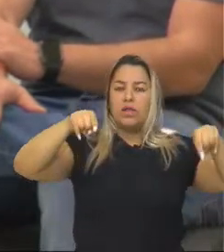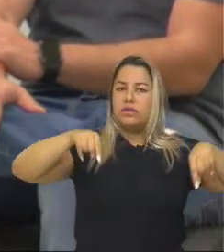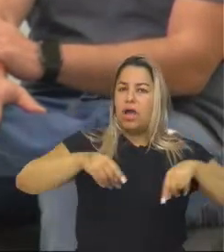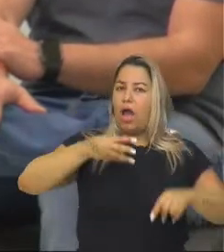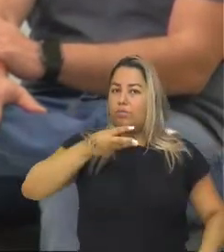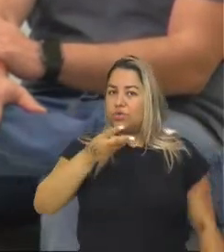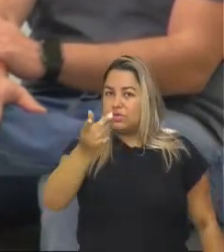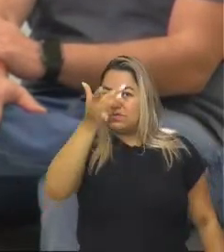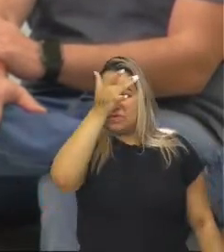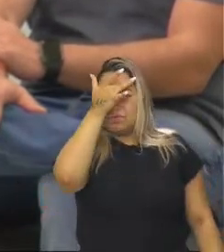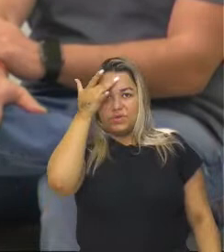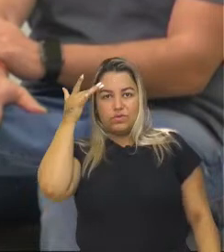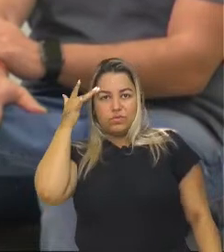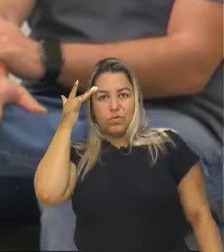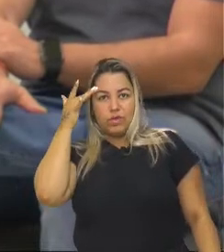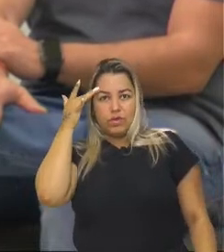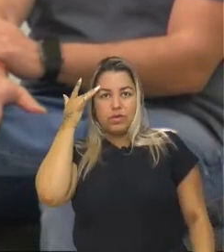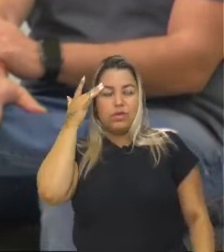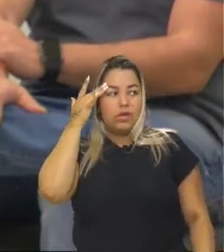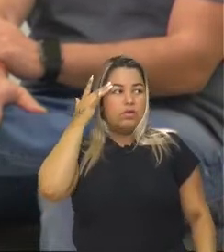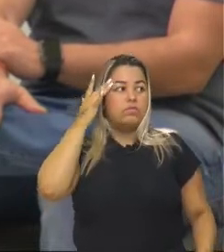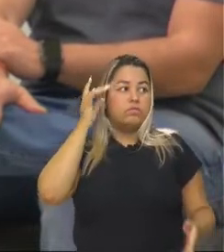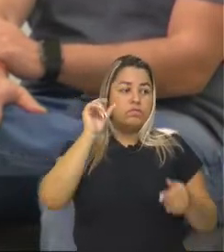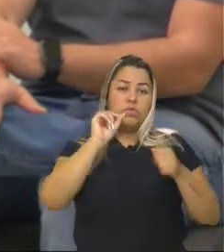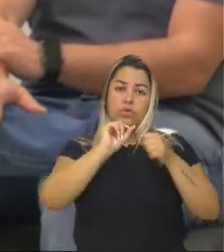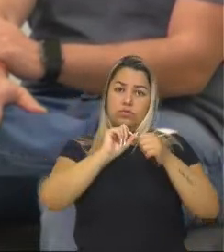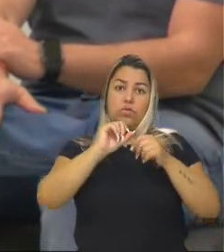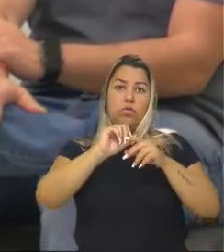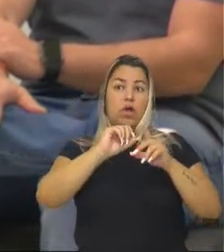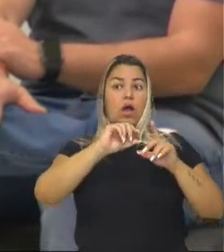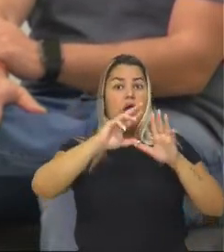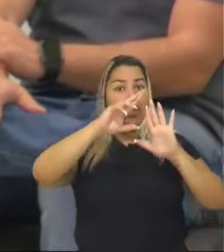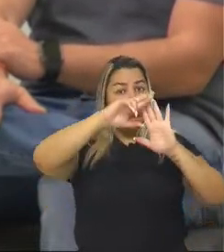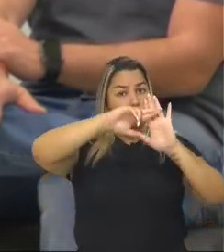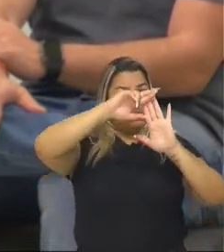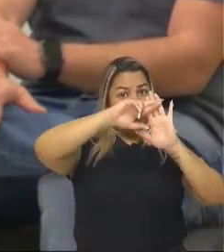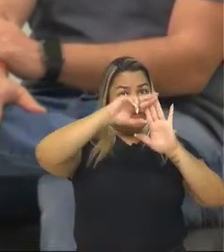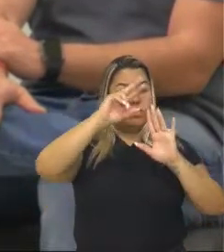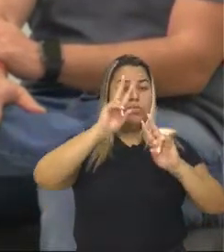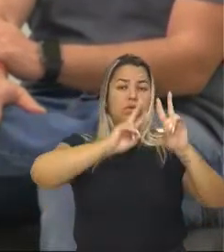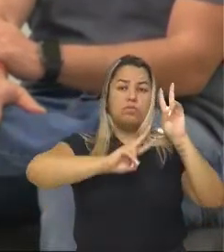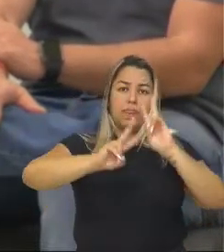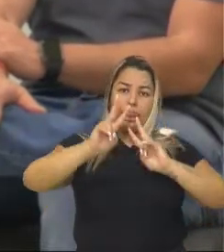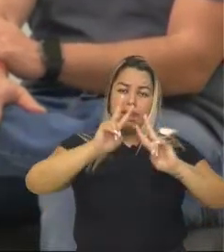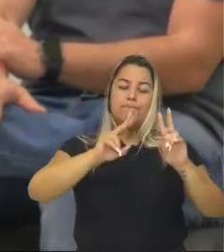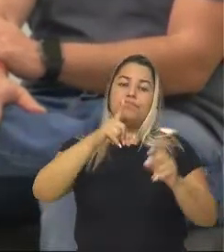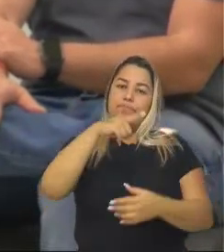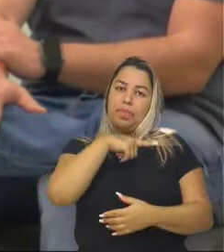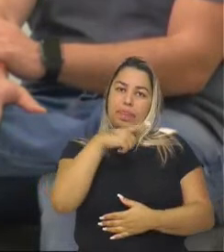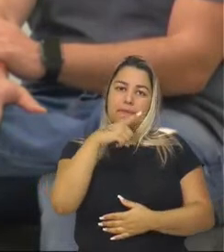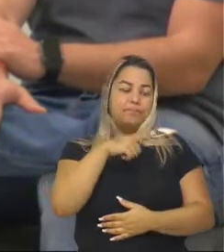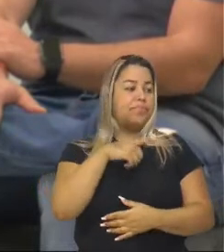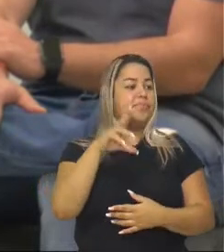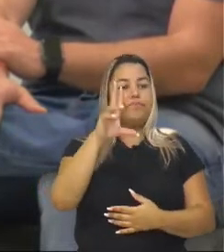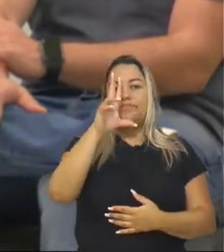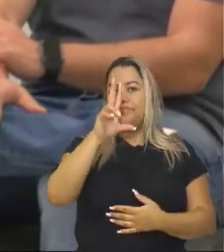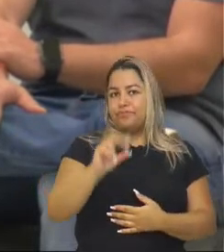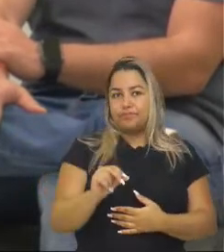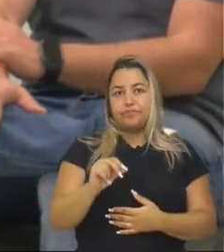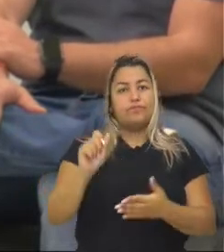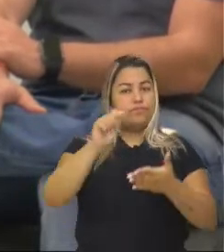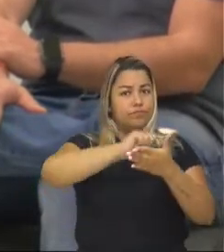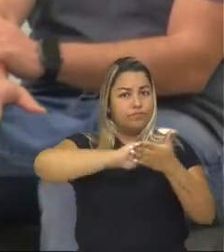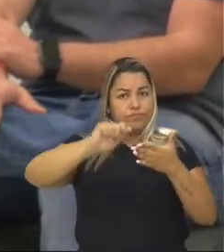tanta gente concretizando a resolução. Se a gente tivesse que hoje escrever uma outra resolução, ela não seria mais